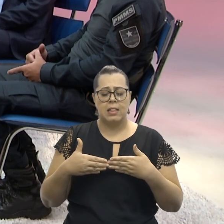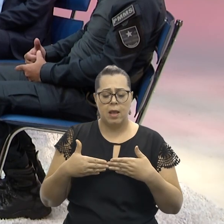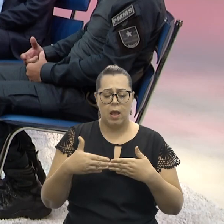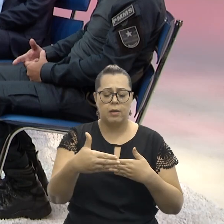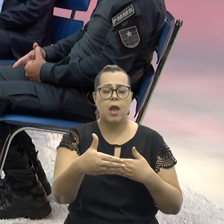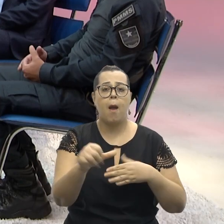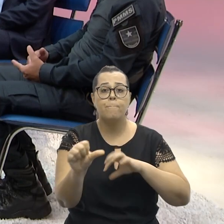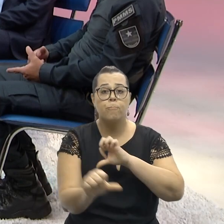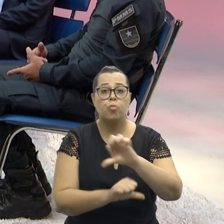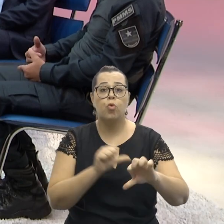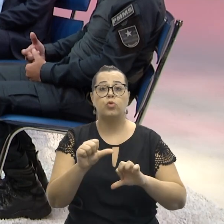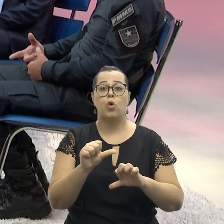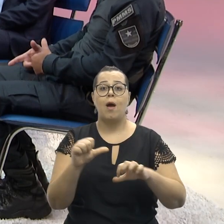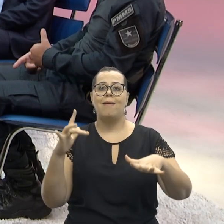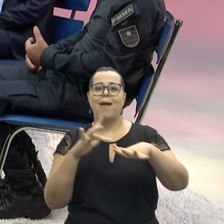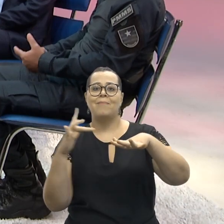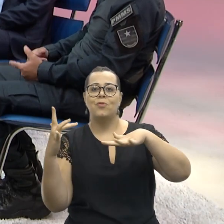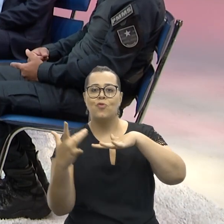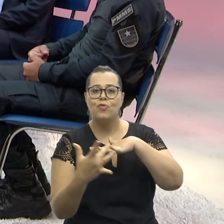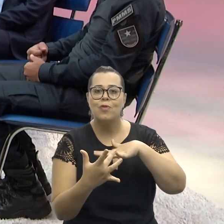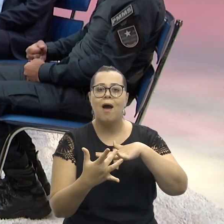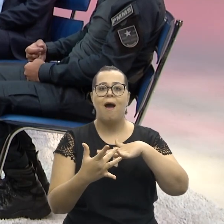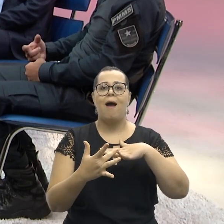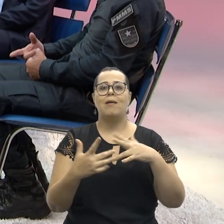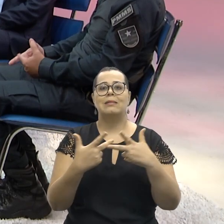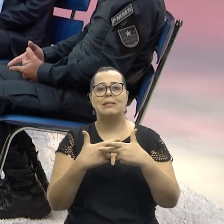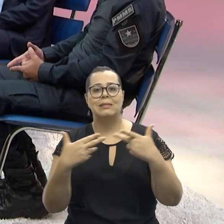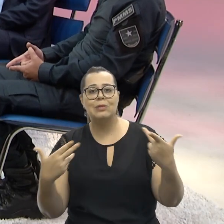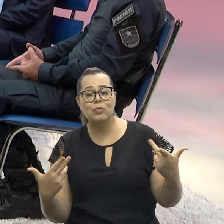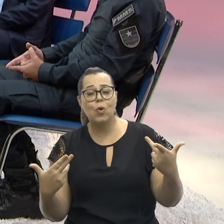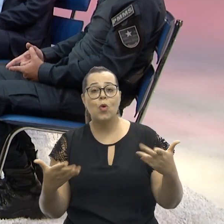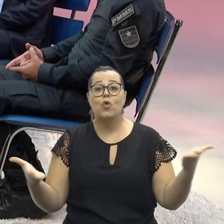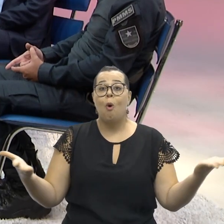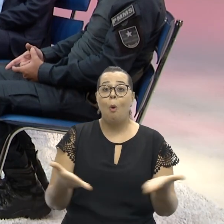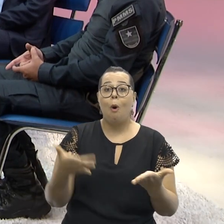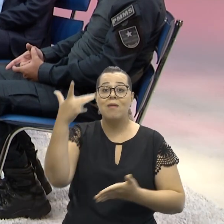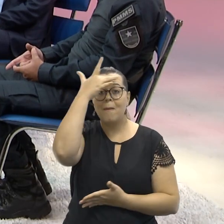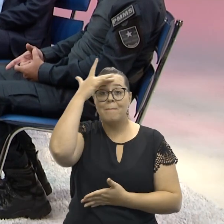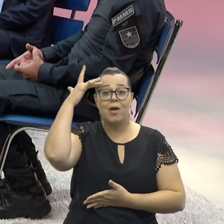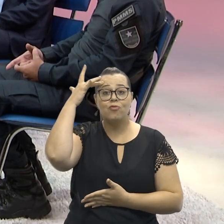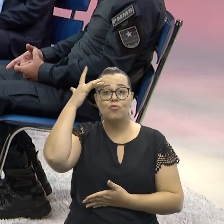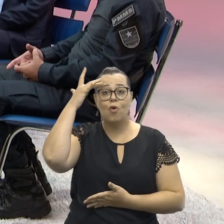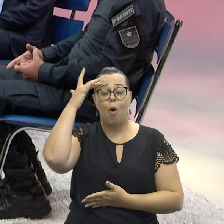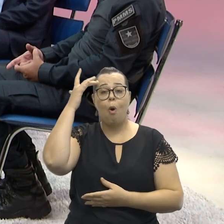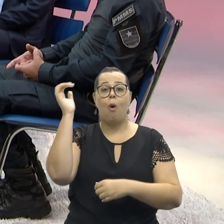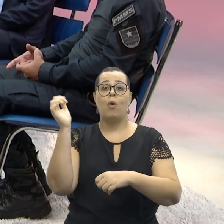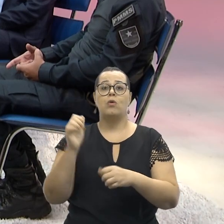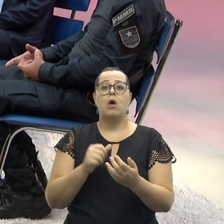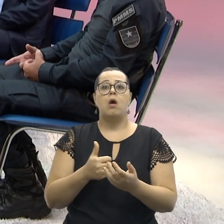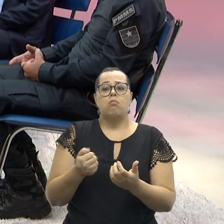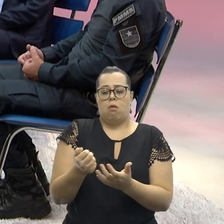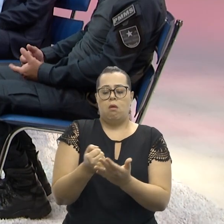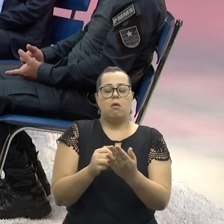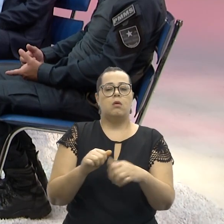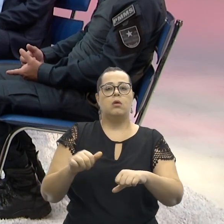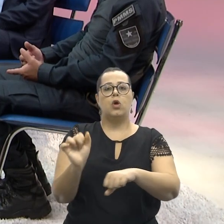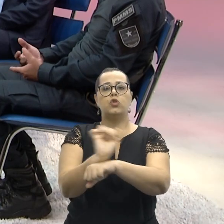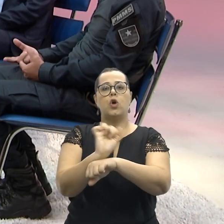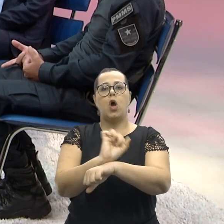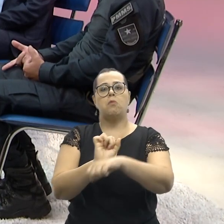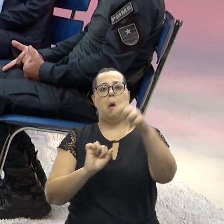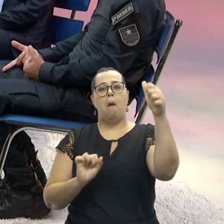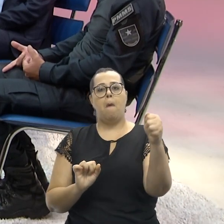Mas com o advento das mídias sociais, das redes sociais, hoje você tem a figura da pessoa que